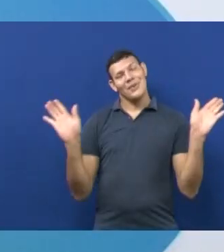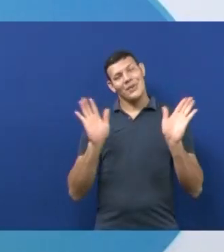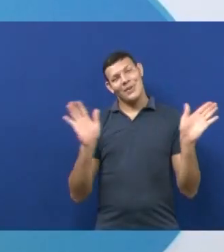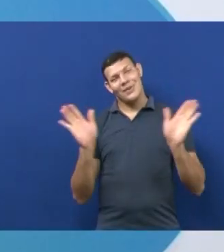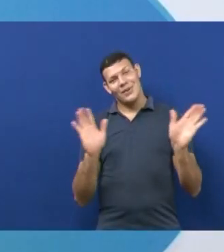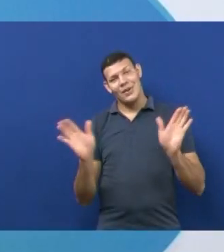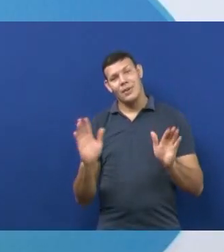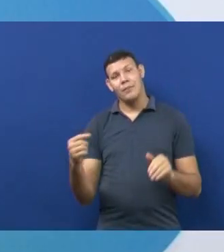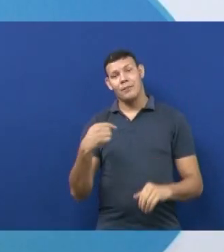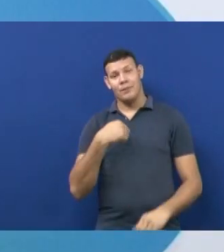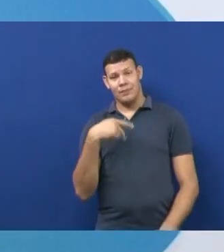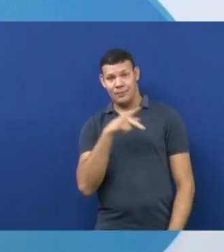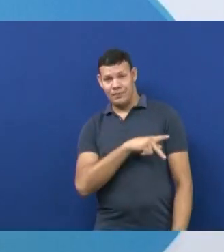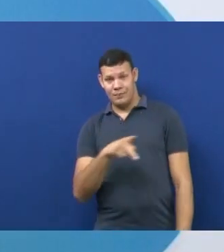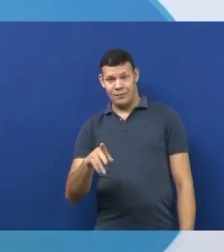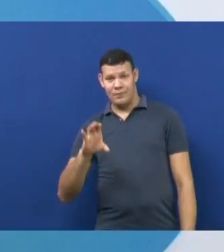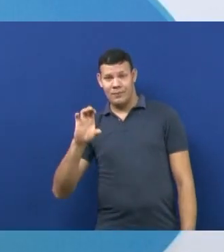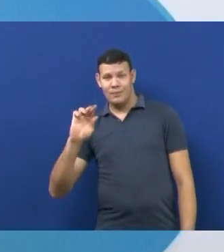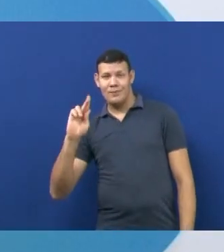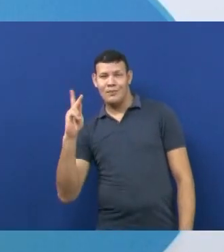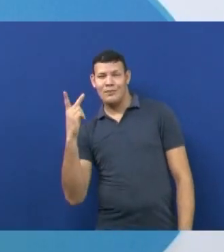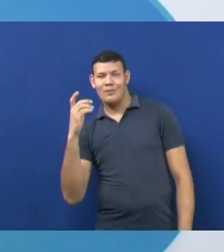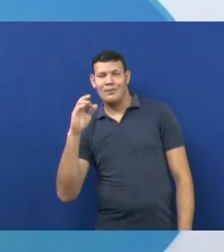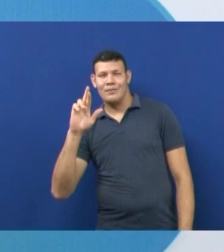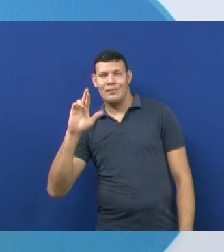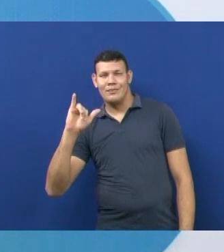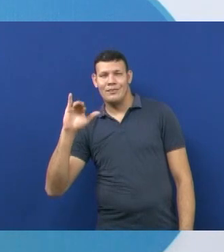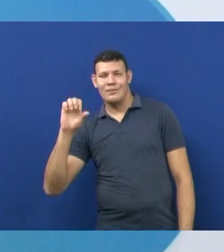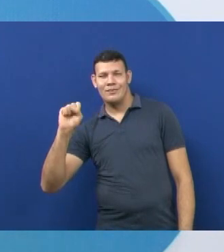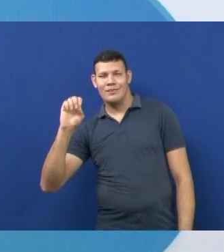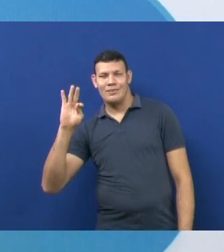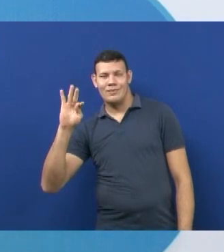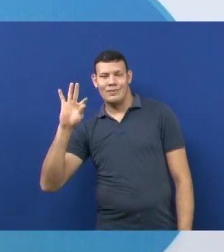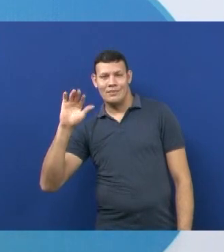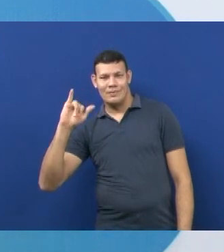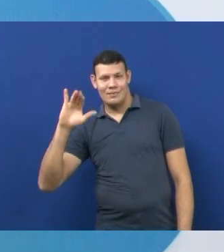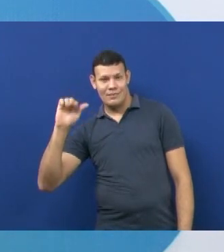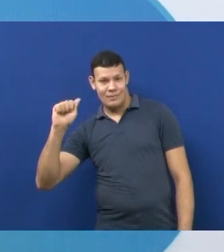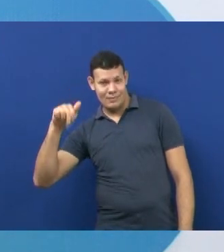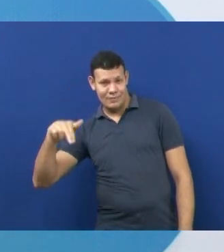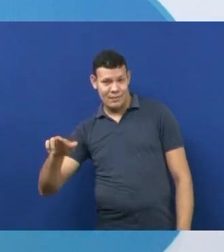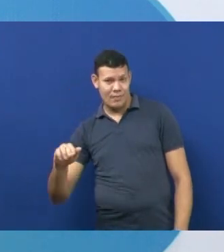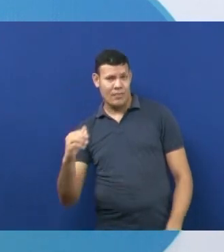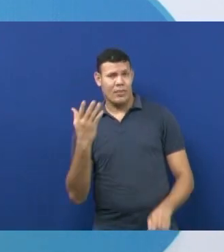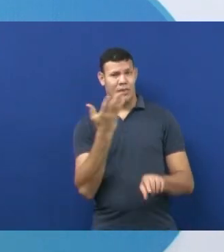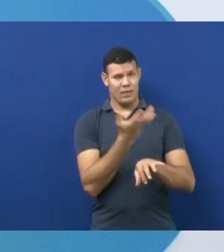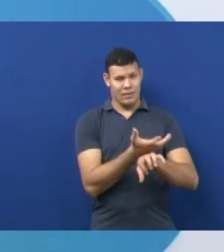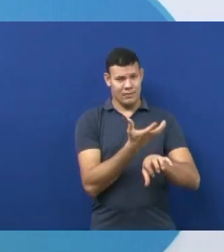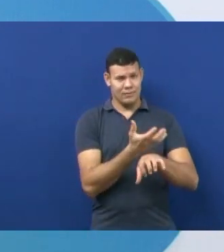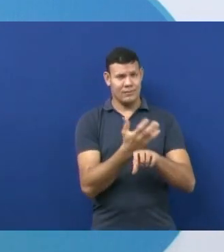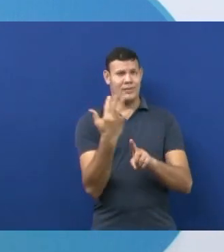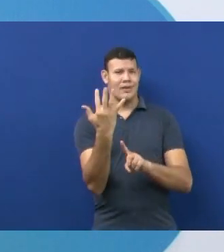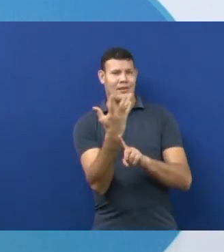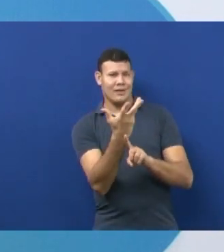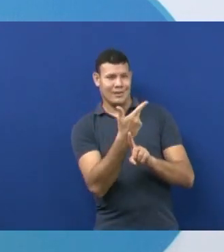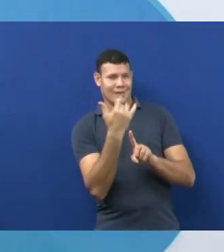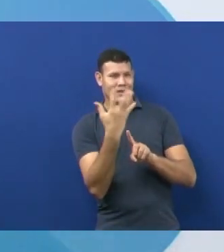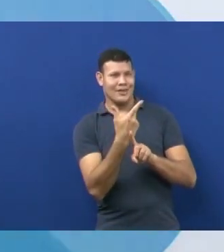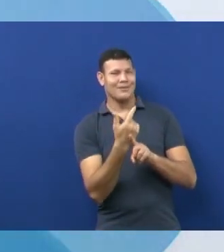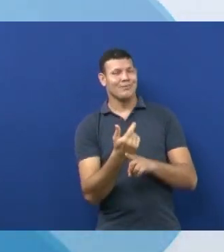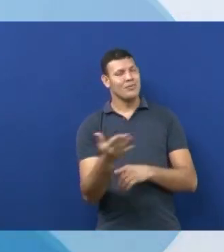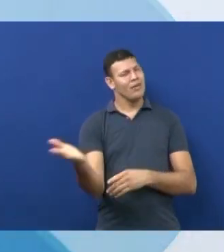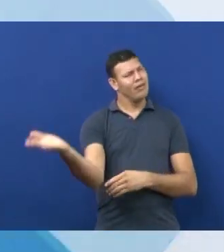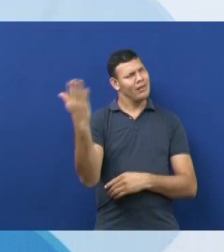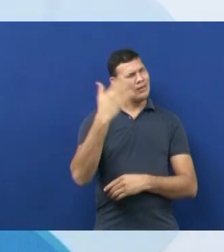Olá, eu sou o professor Christian Moraes, professor da disciplina de arte. Seja muito bem-vindo à aula para o 7º